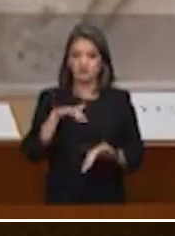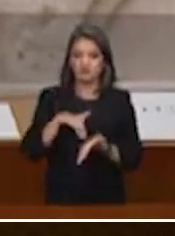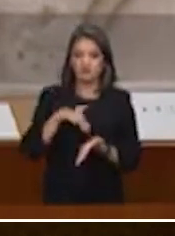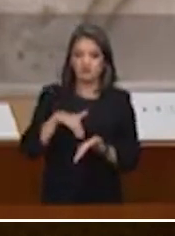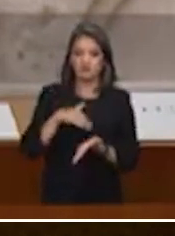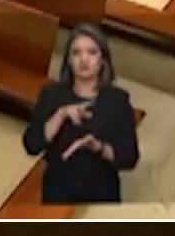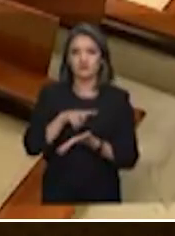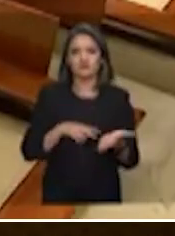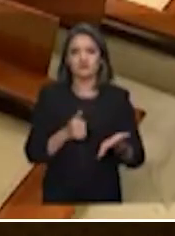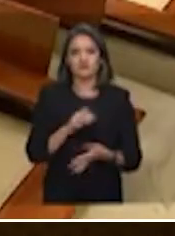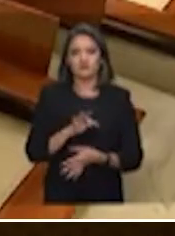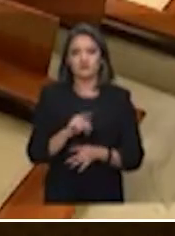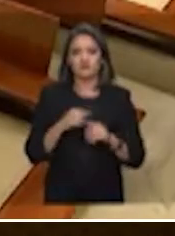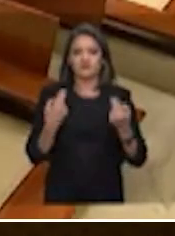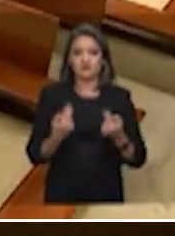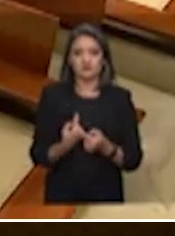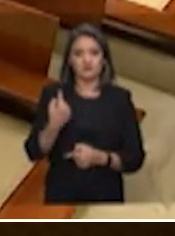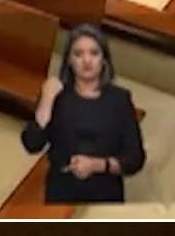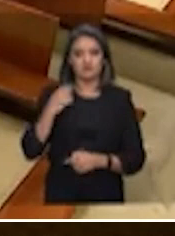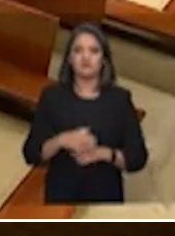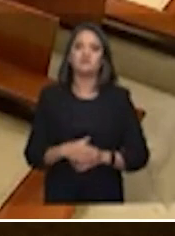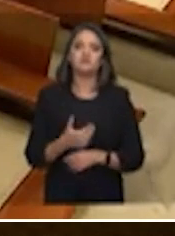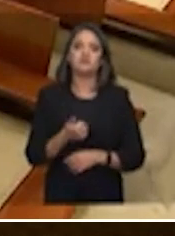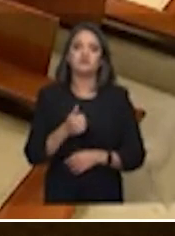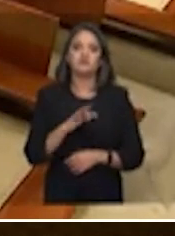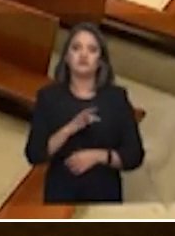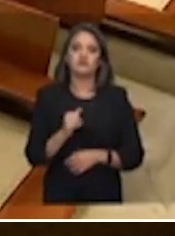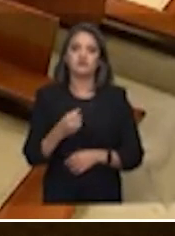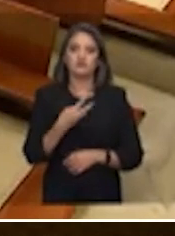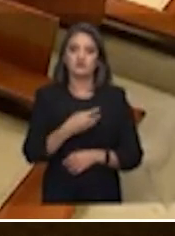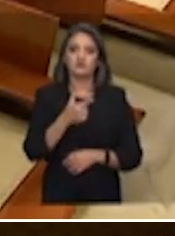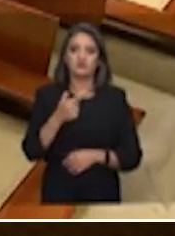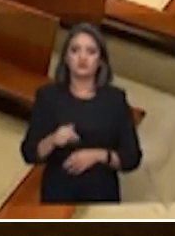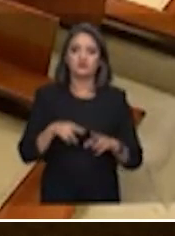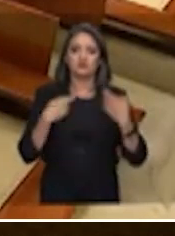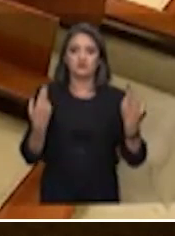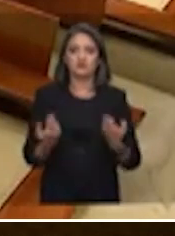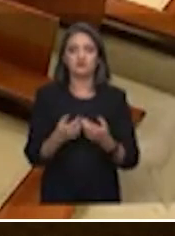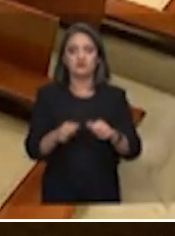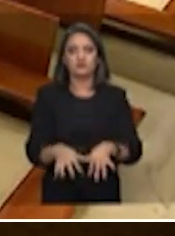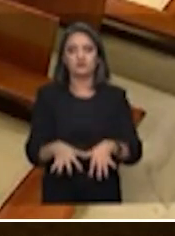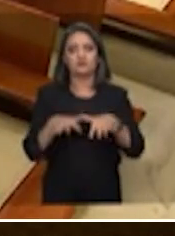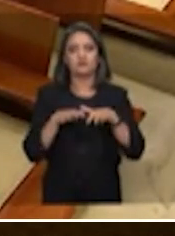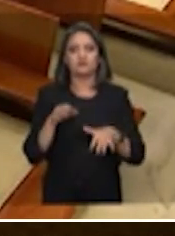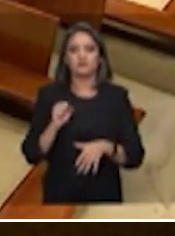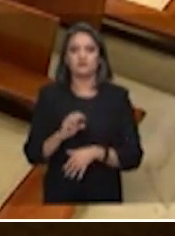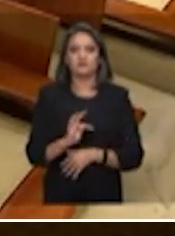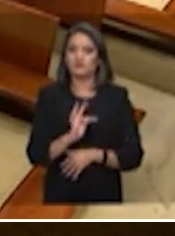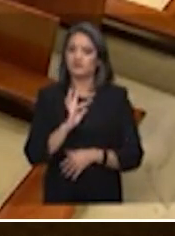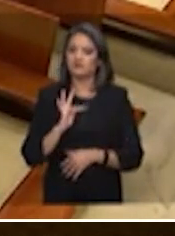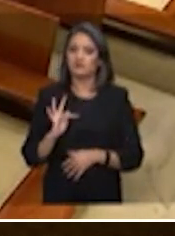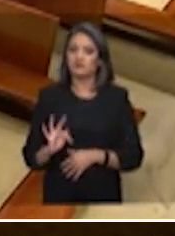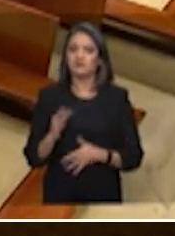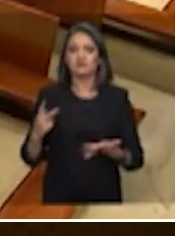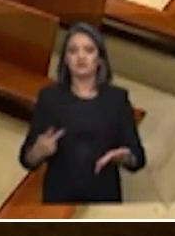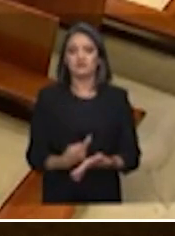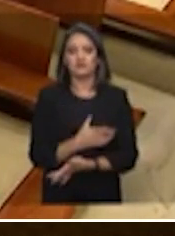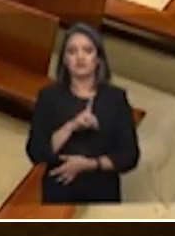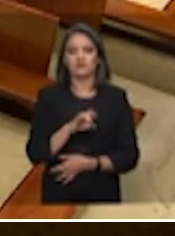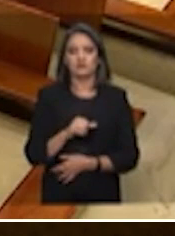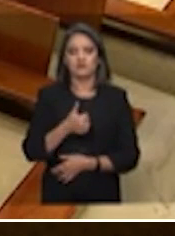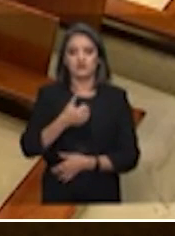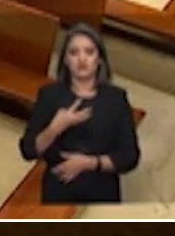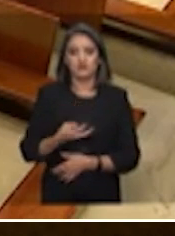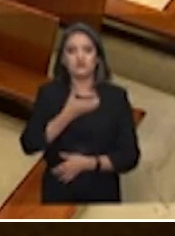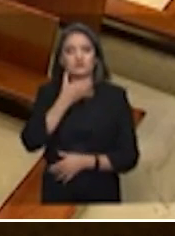principalmente do ministro André Mendonça educasse Nunes então eles que a esquerda está babando para que volte ao